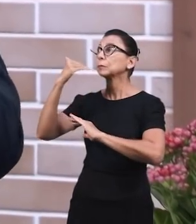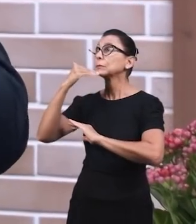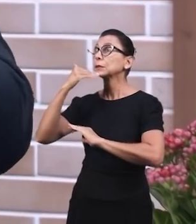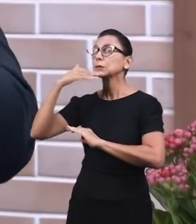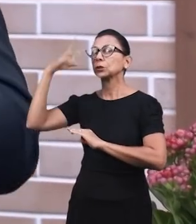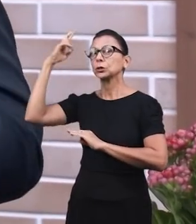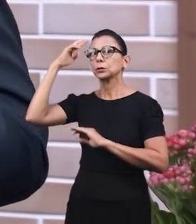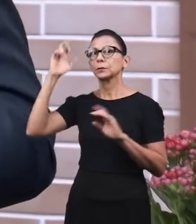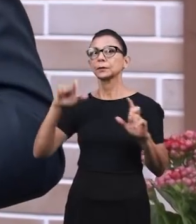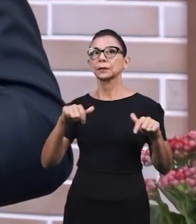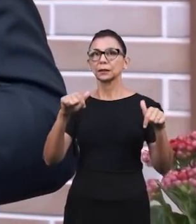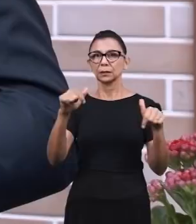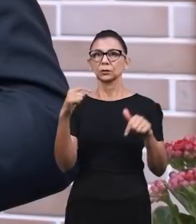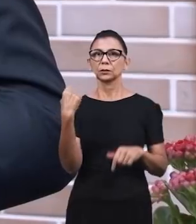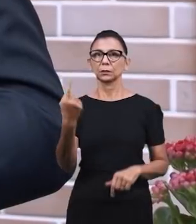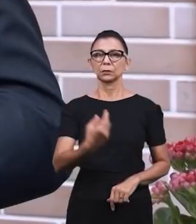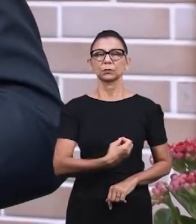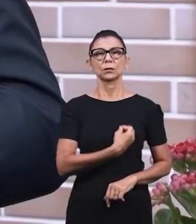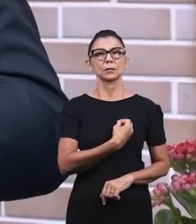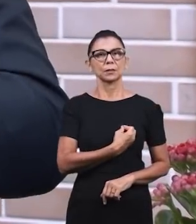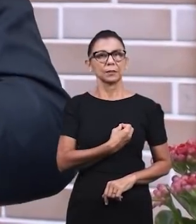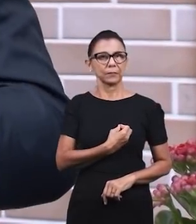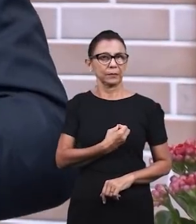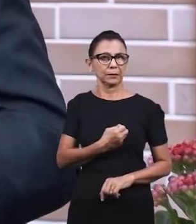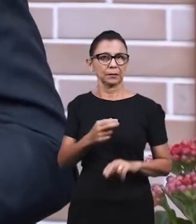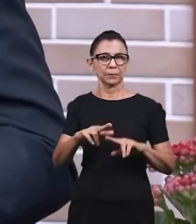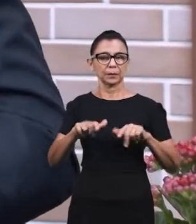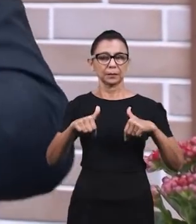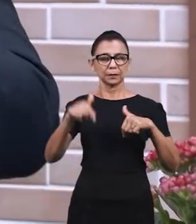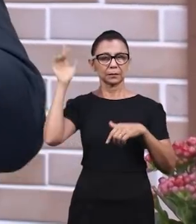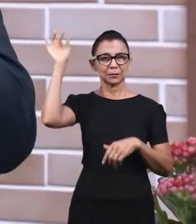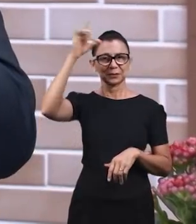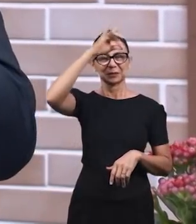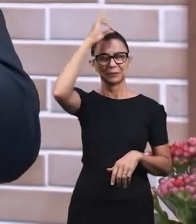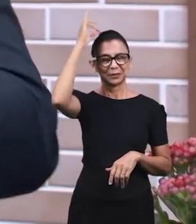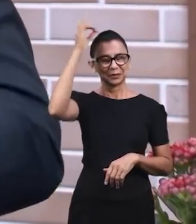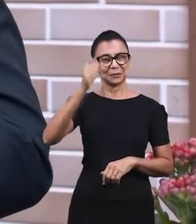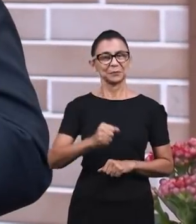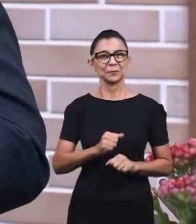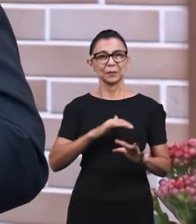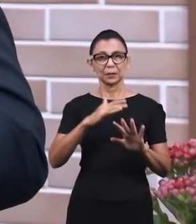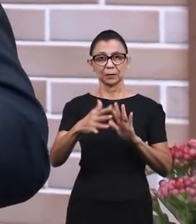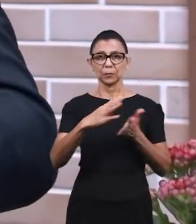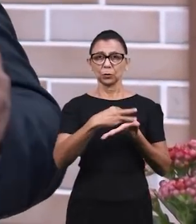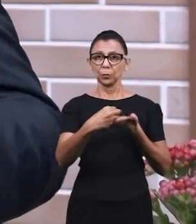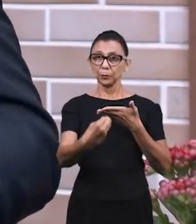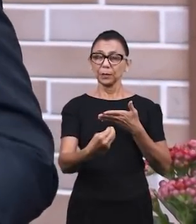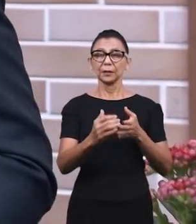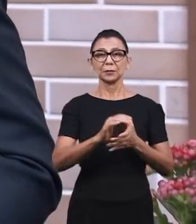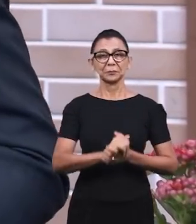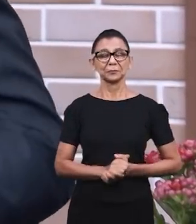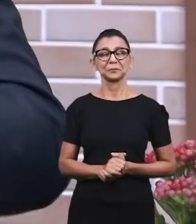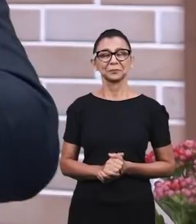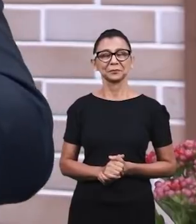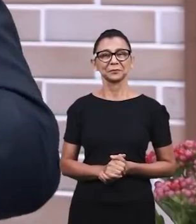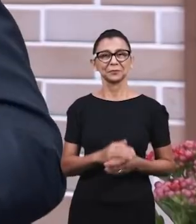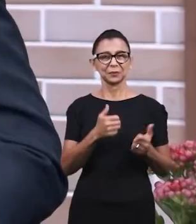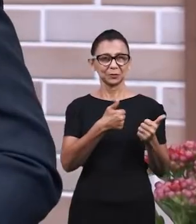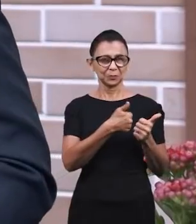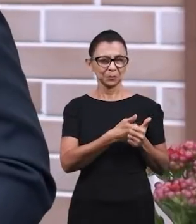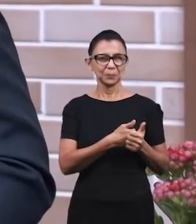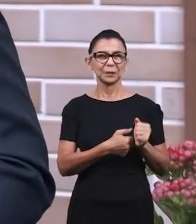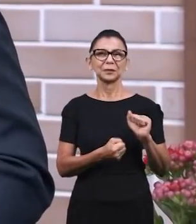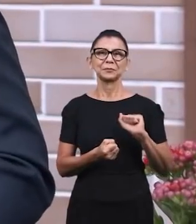Senhor esteja agindo nas nossas vidas através do seu Espírito. Cante ao Senhor conosco. A letra vai estar na base da tela e você